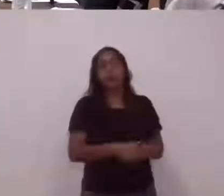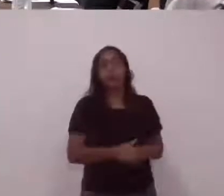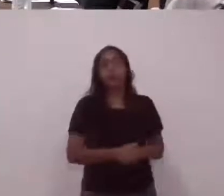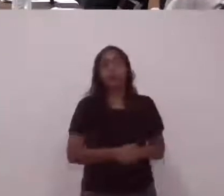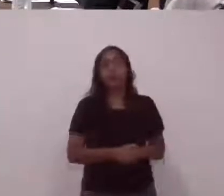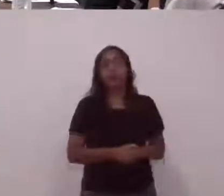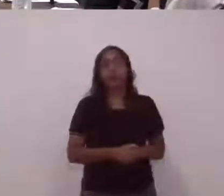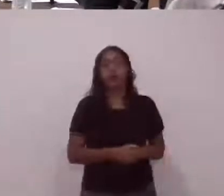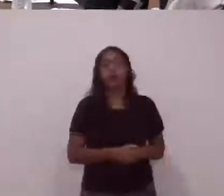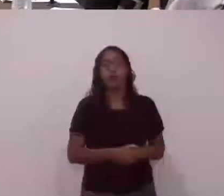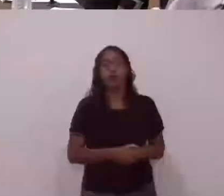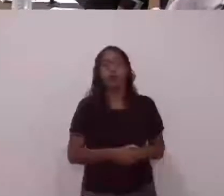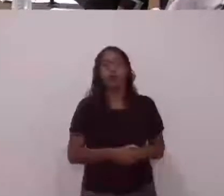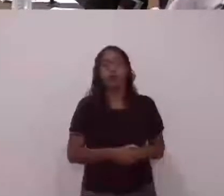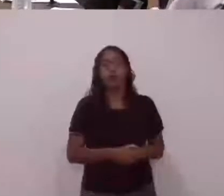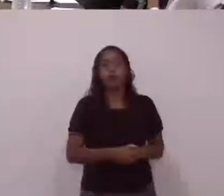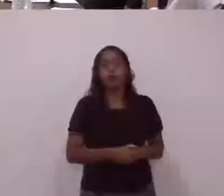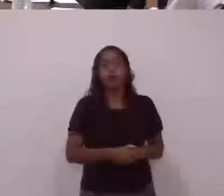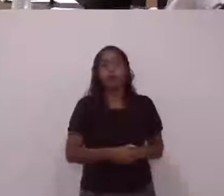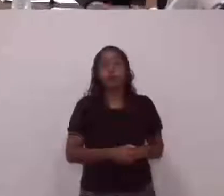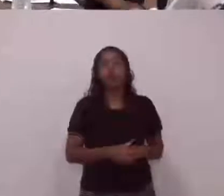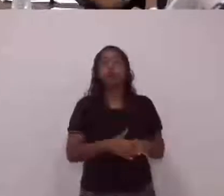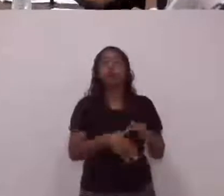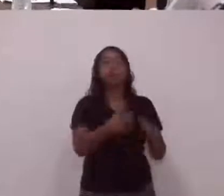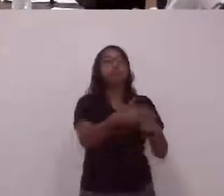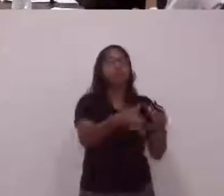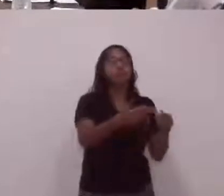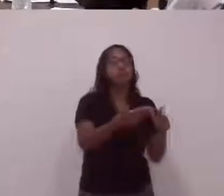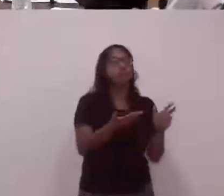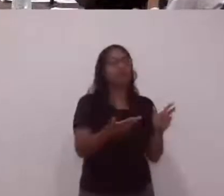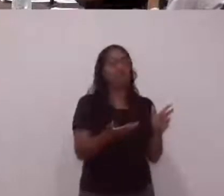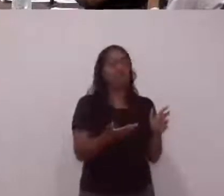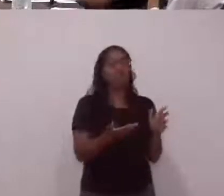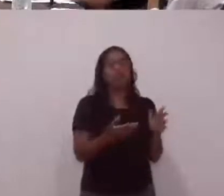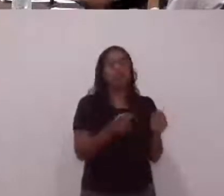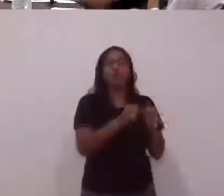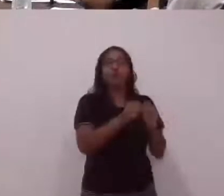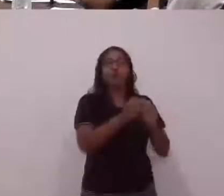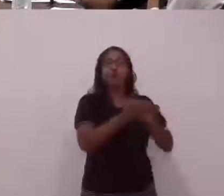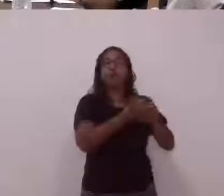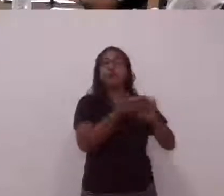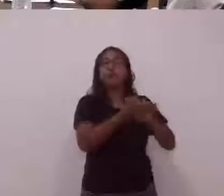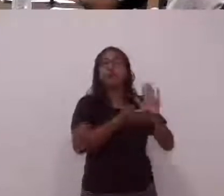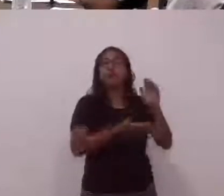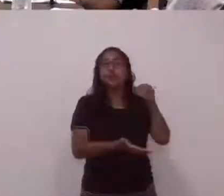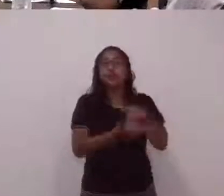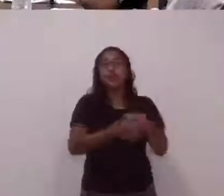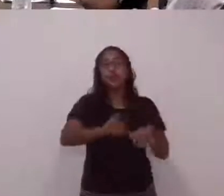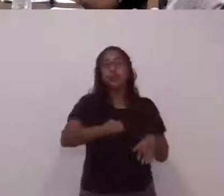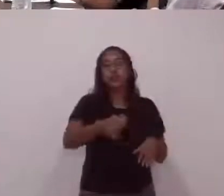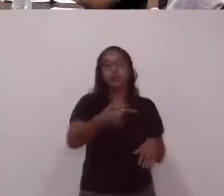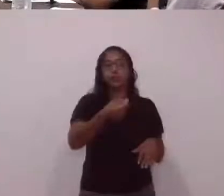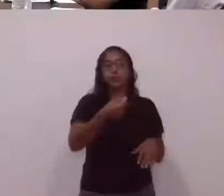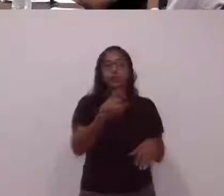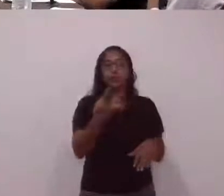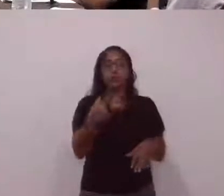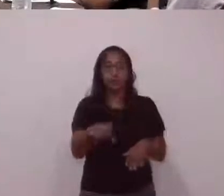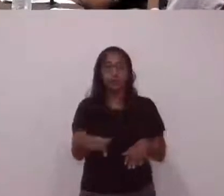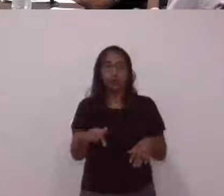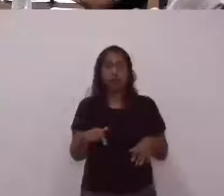Quedaram-se completamente inertes até janeiro de 2017, ocasião em que, ao invés de